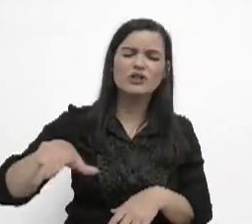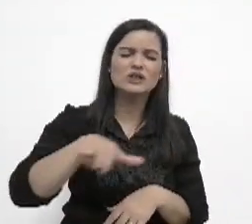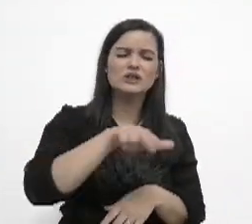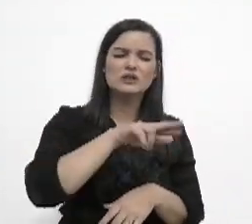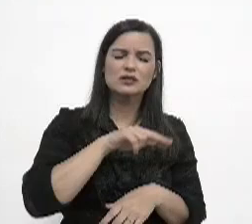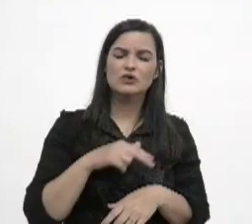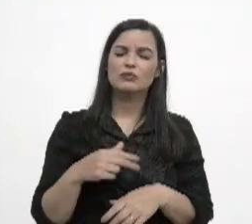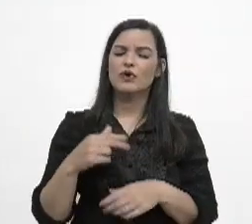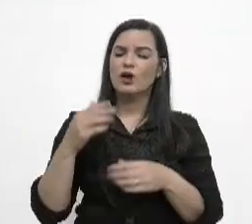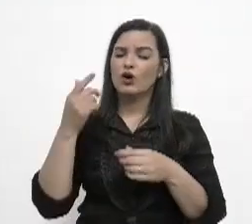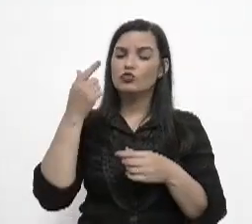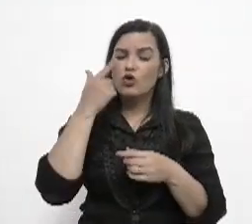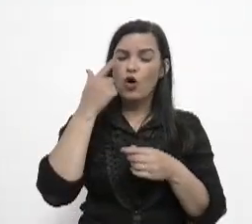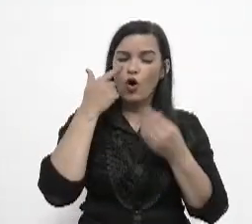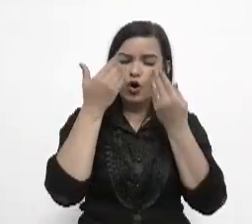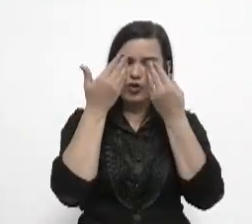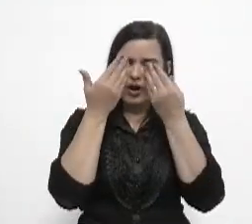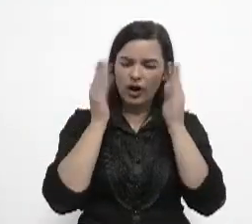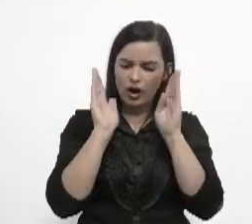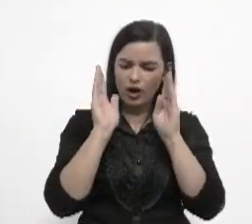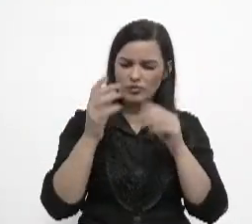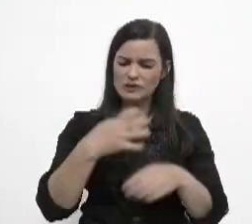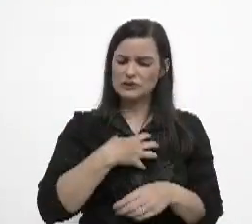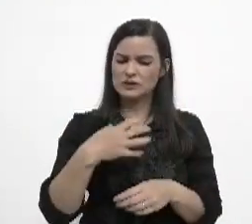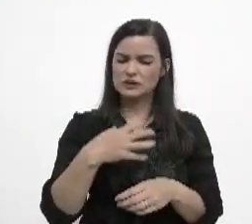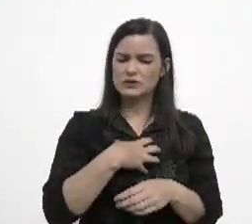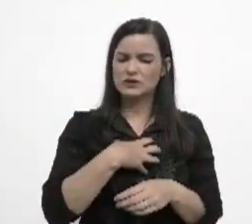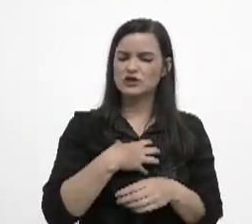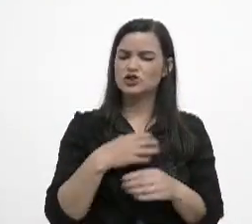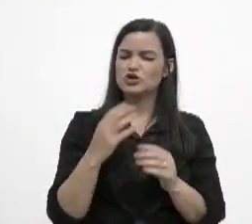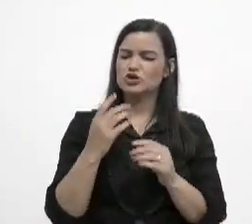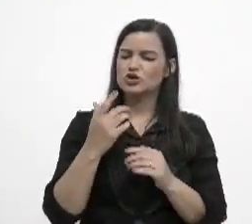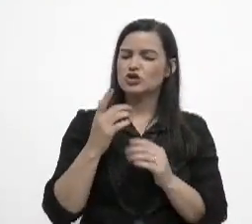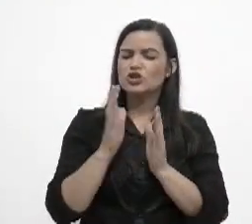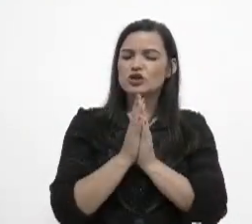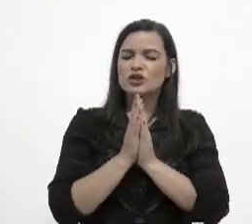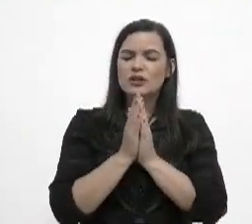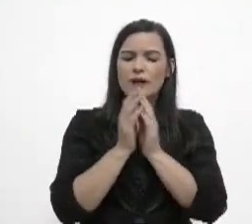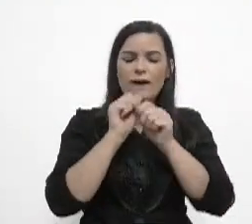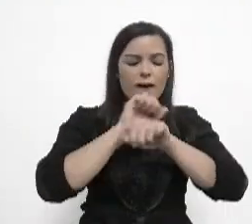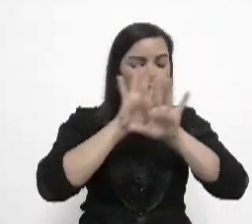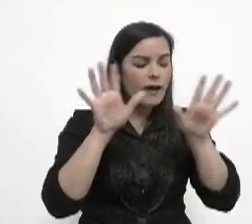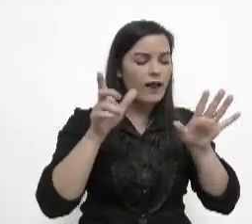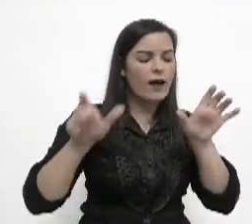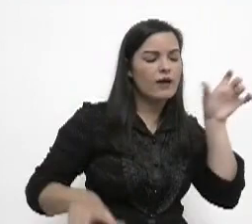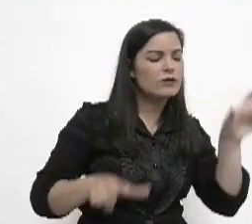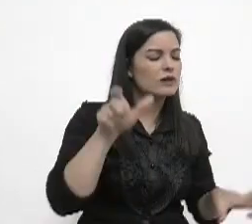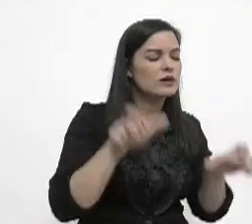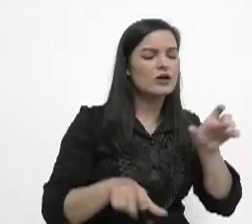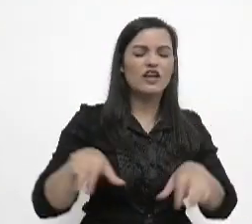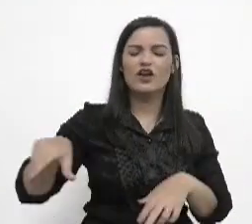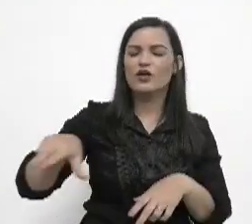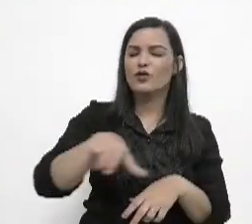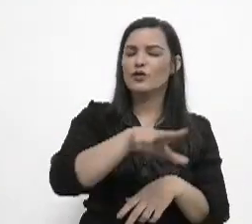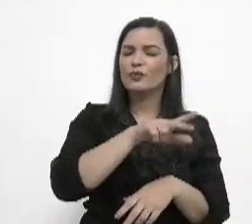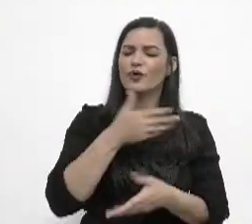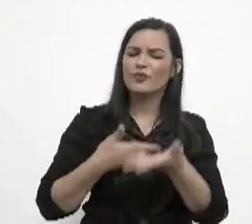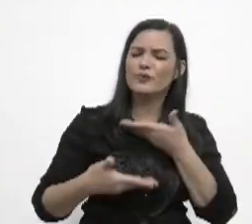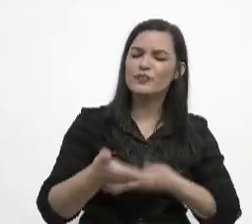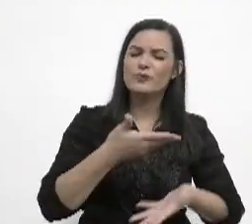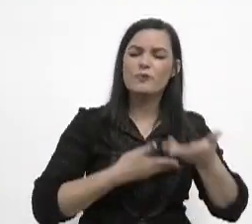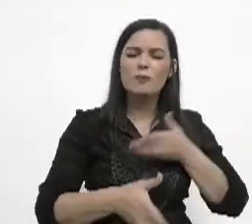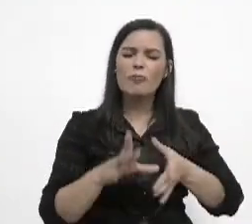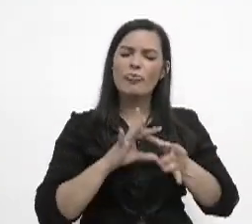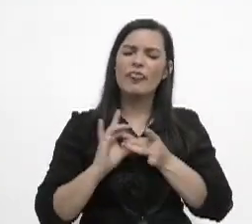seja colocando o teu poder em nós, Senhor, e seja movendo, Senhor, oh Deus, que a tua palavra possa estar viva em nós, que